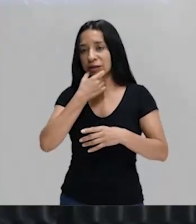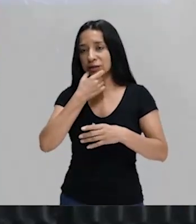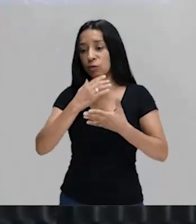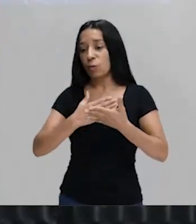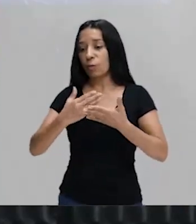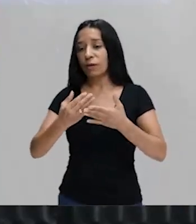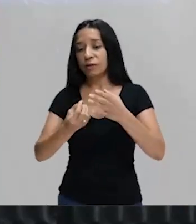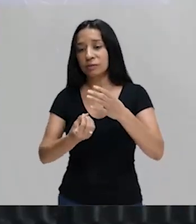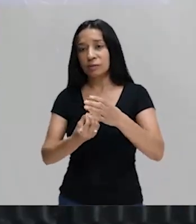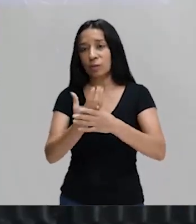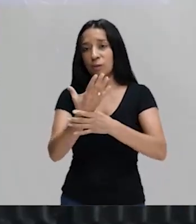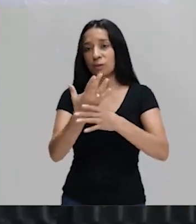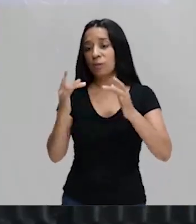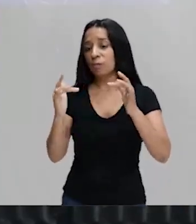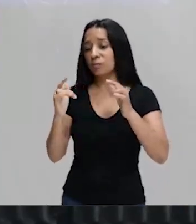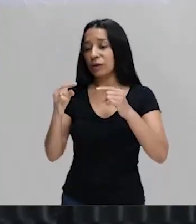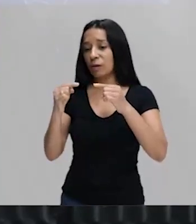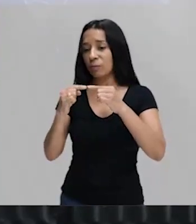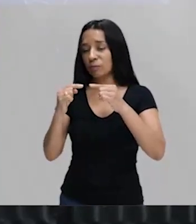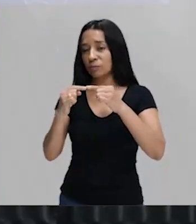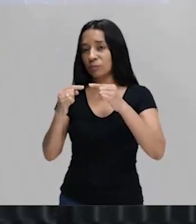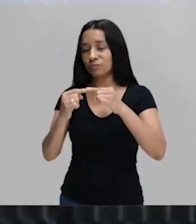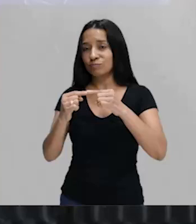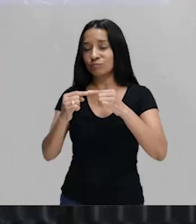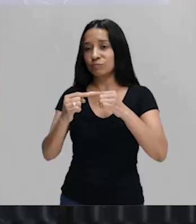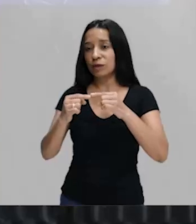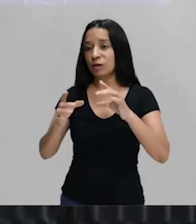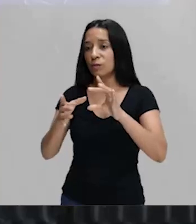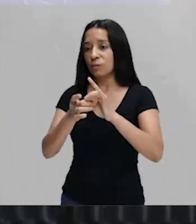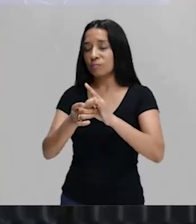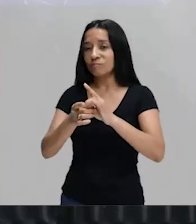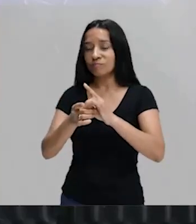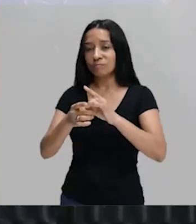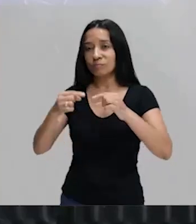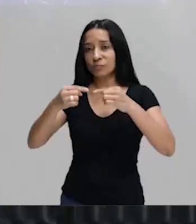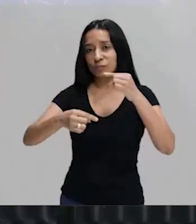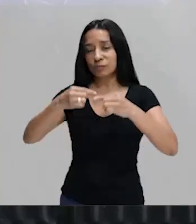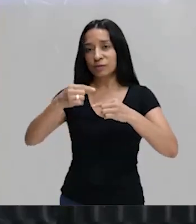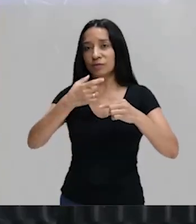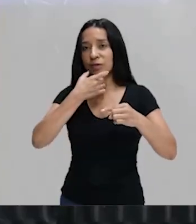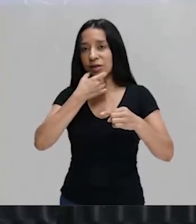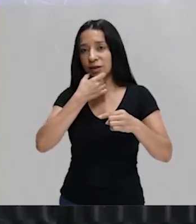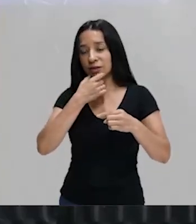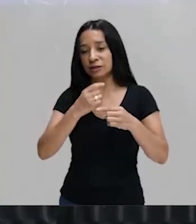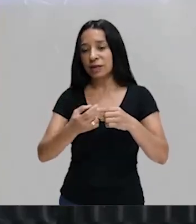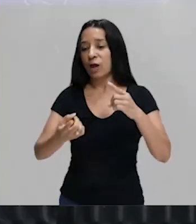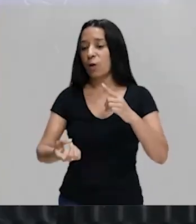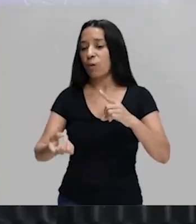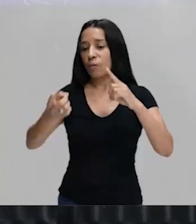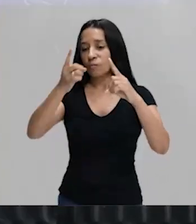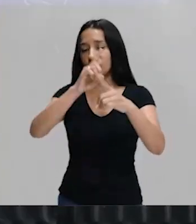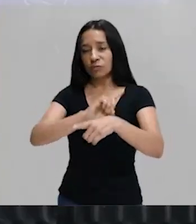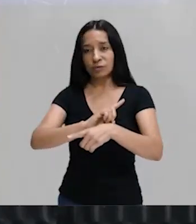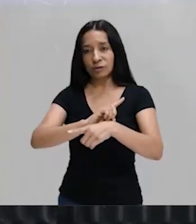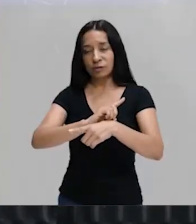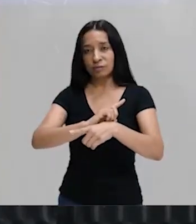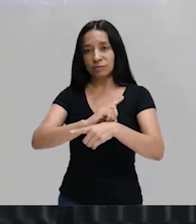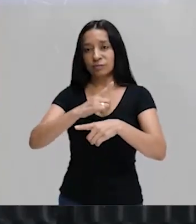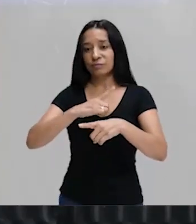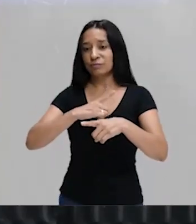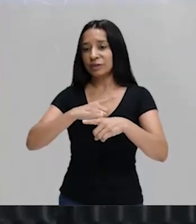no parlamentarismo britânico, mas o parlamentarismo brasileiro, ele é às avessas. Ele tem esse